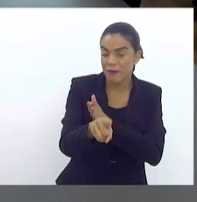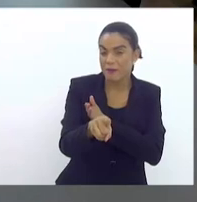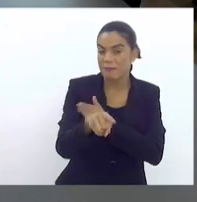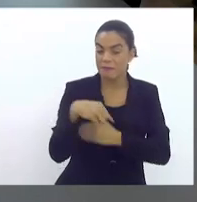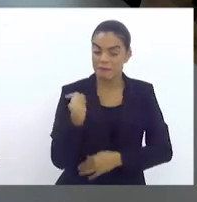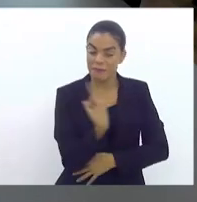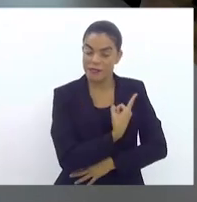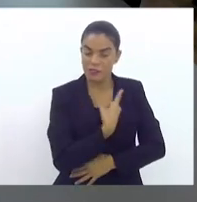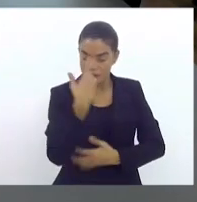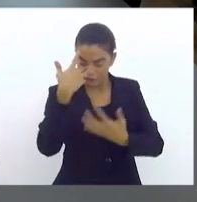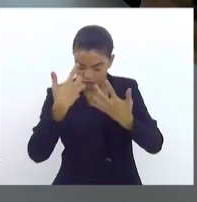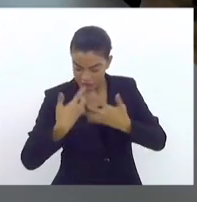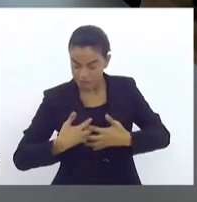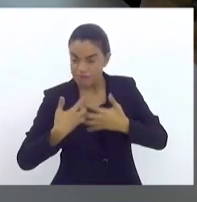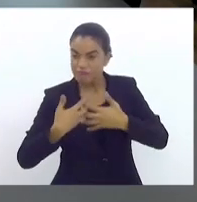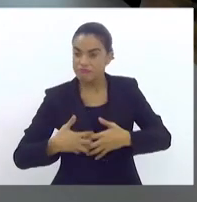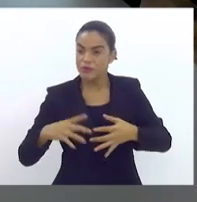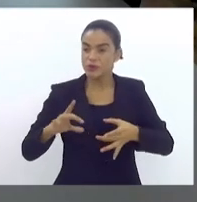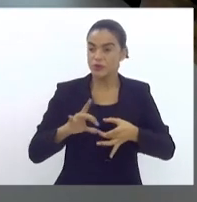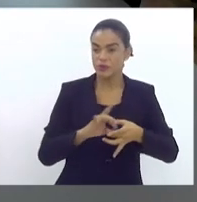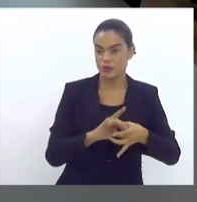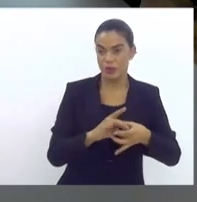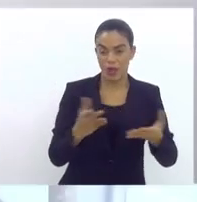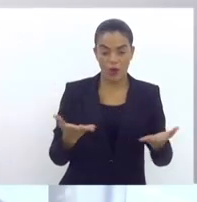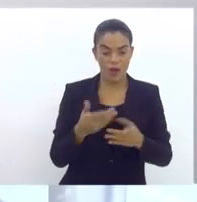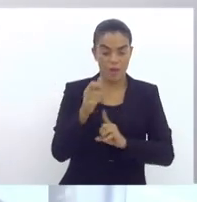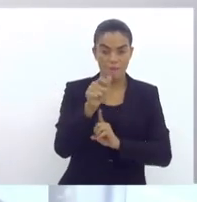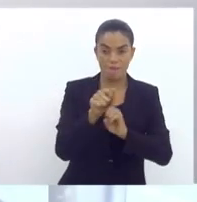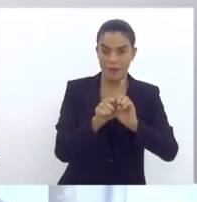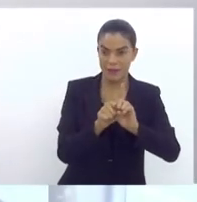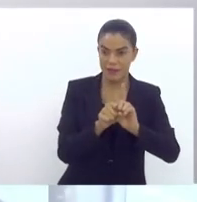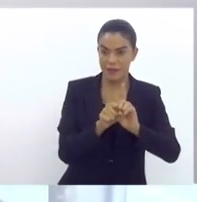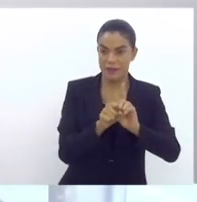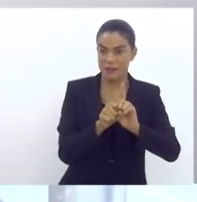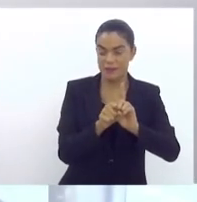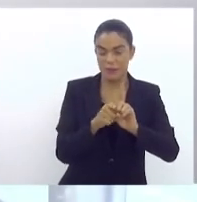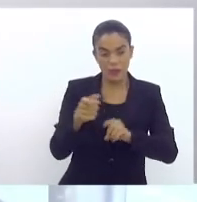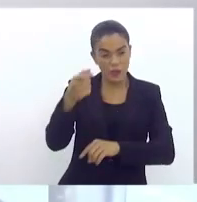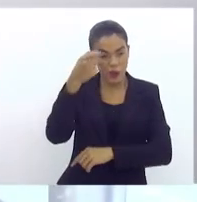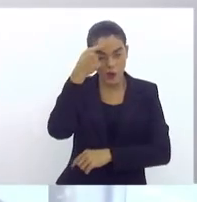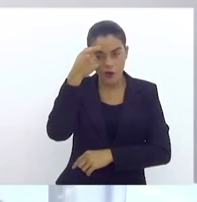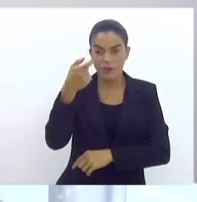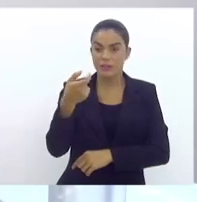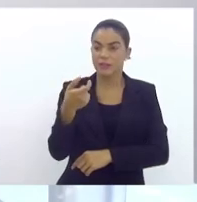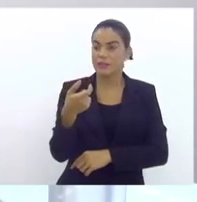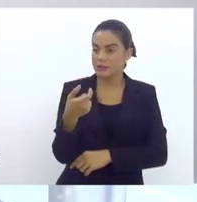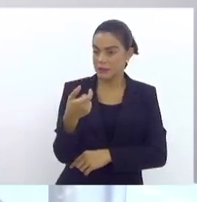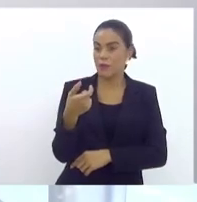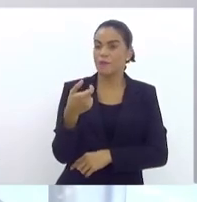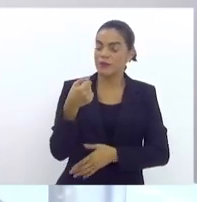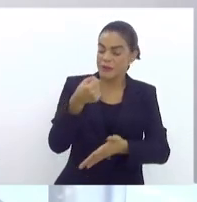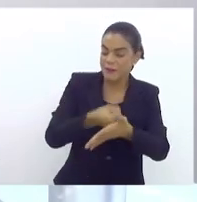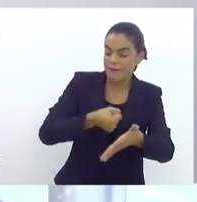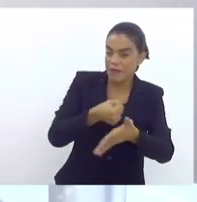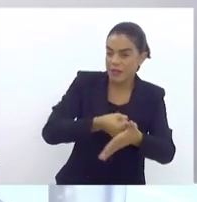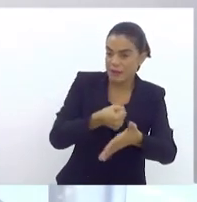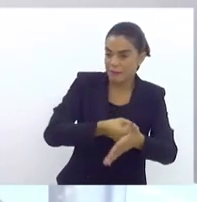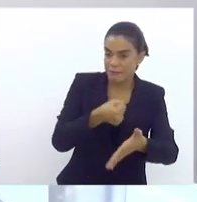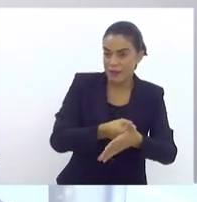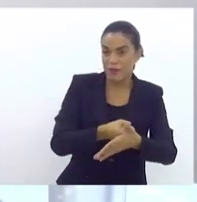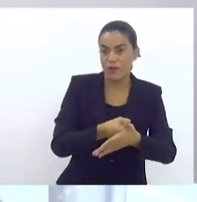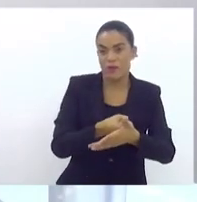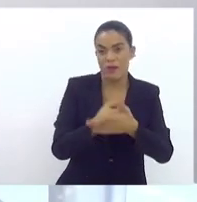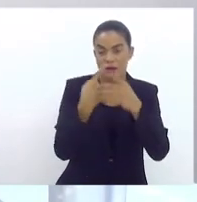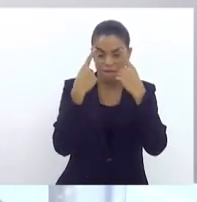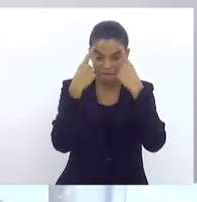juntos porque por exemplo nós estamos um mês de conscientização e de enfrentamento mesmo a